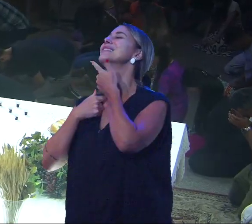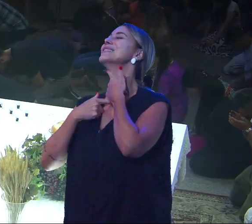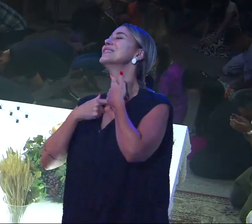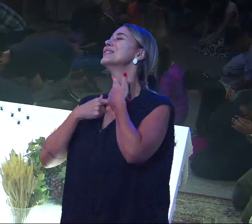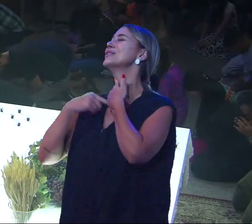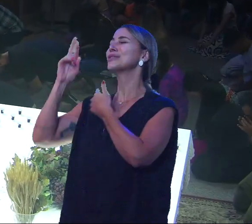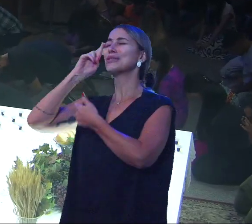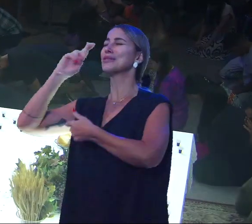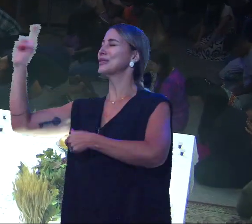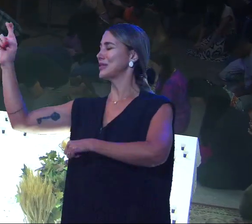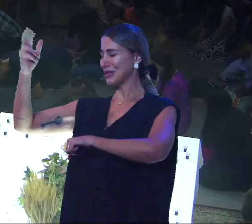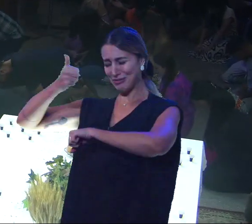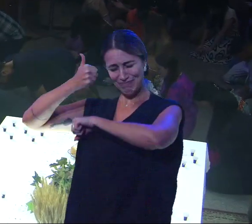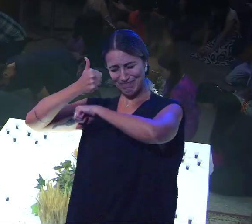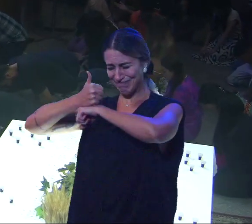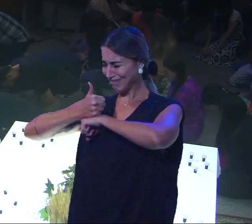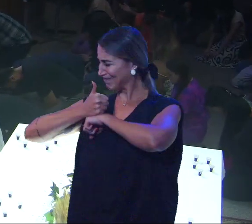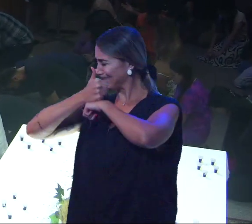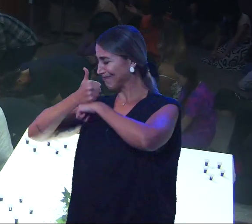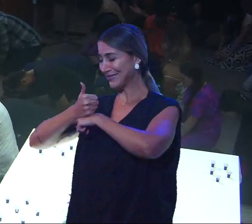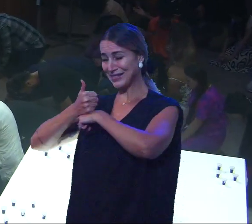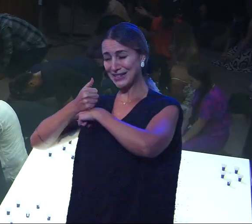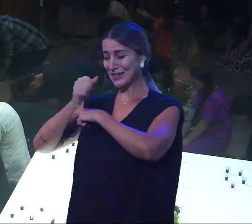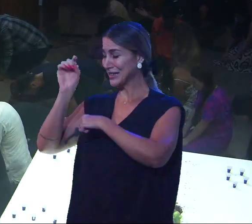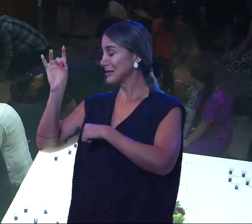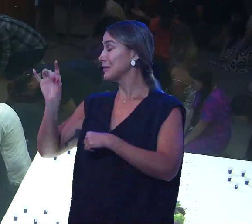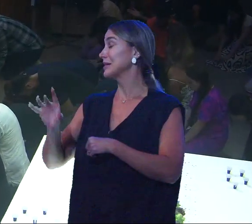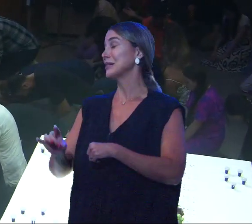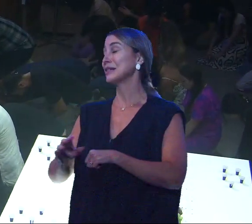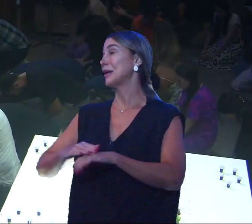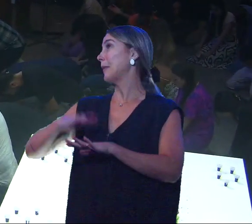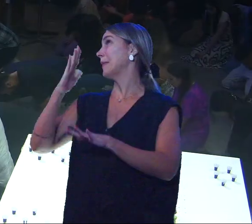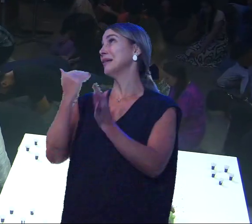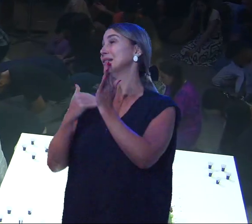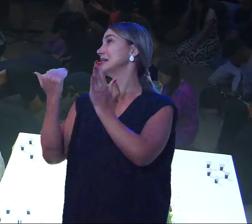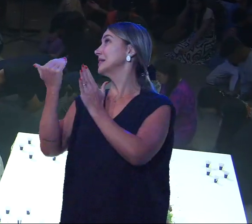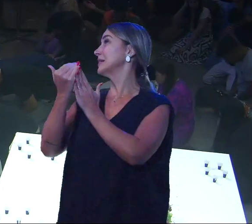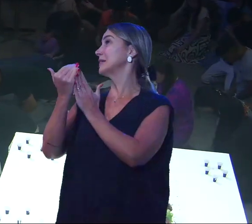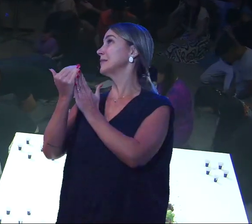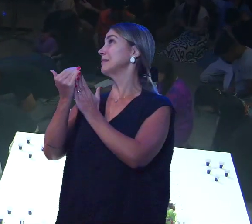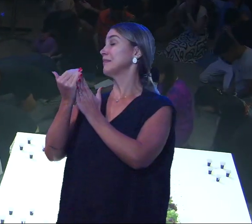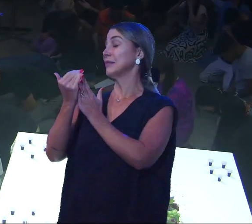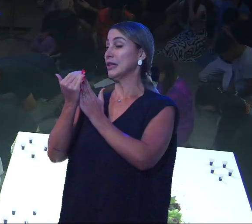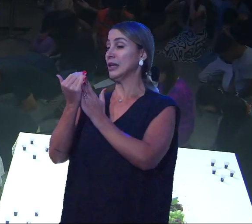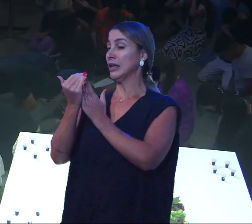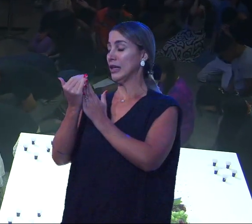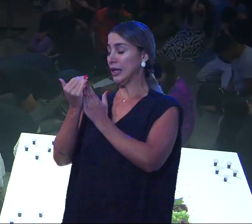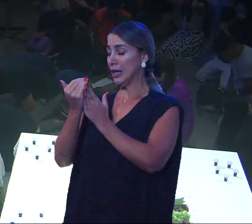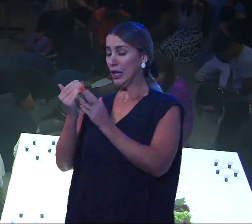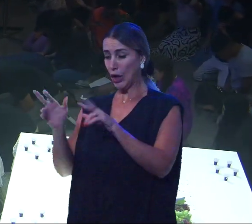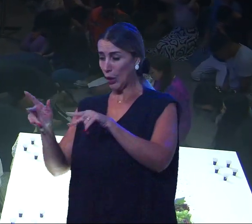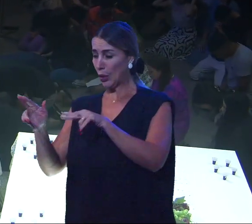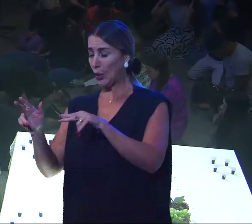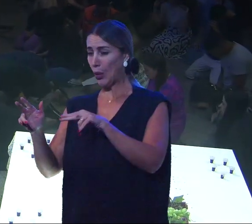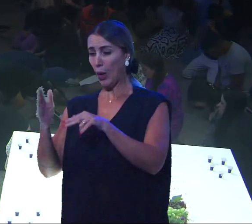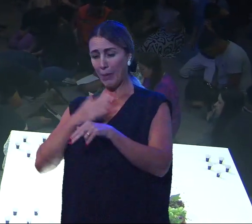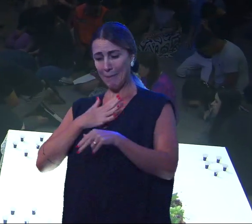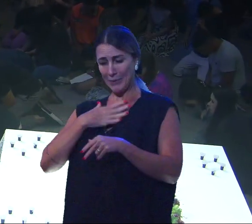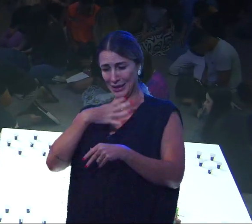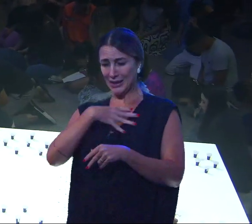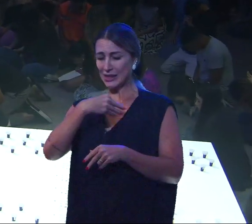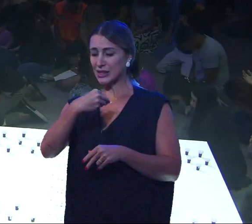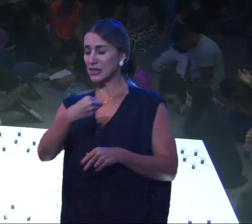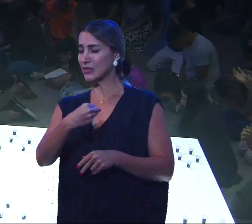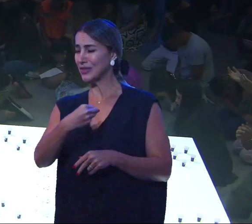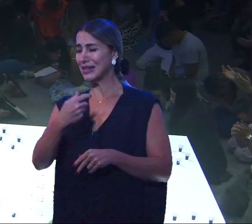Com as minhas filhas, o Senhor sabe o quanto eu tenho a vontade de realizar os desejos, os sonhos delas. Eu creio que o Senhor age da mesma